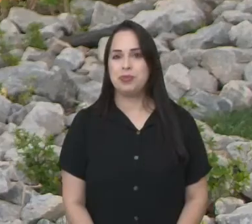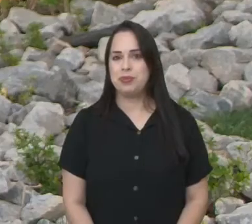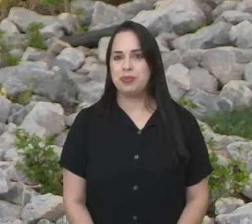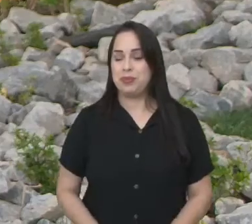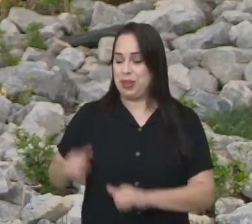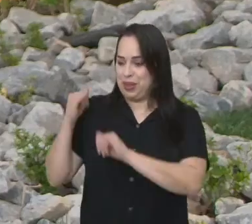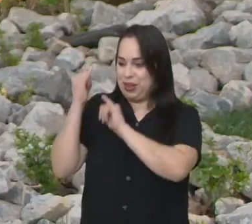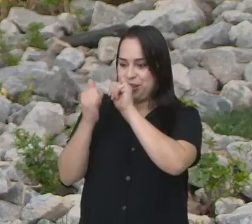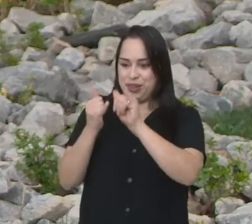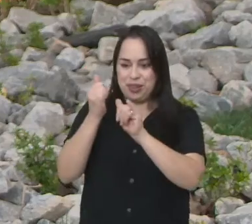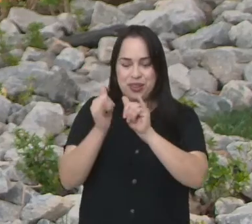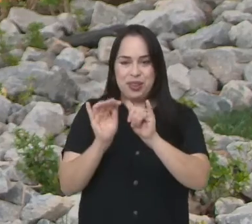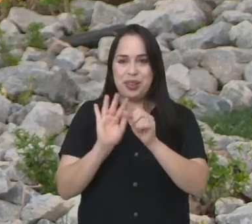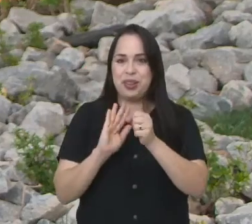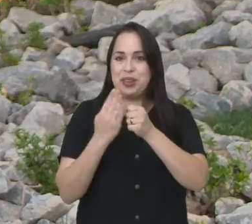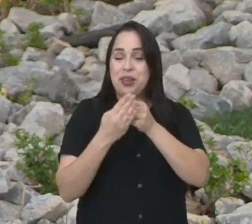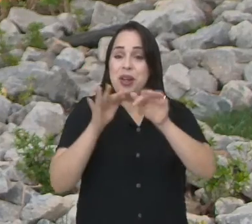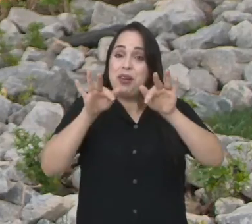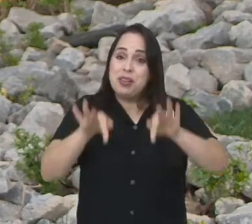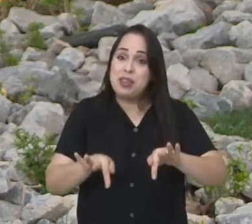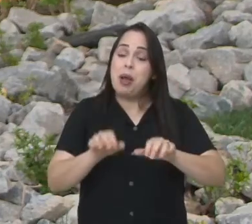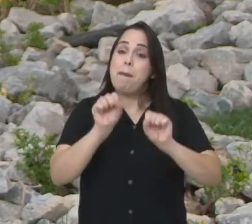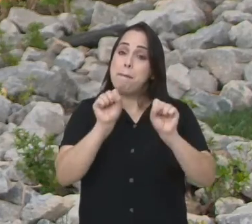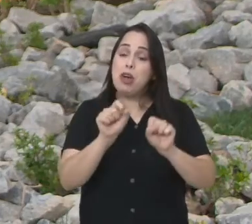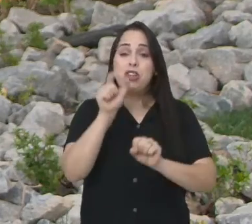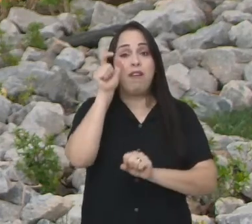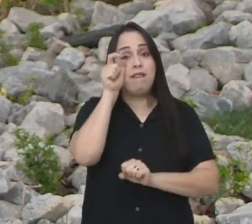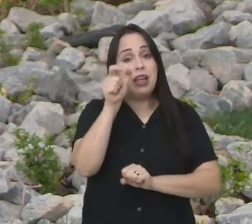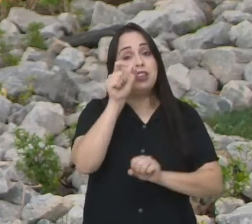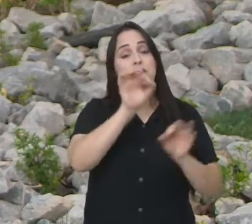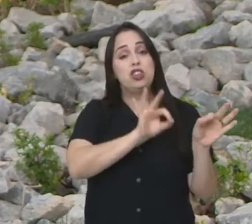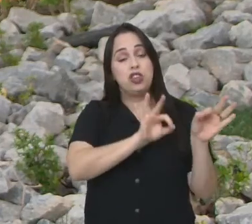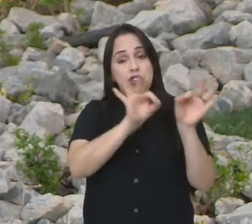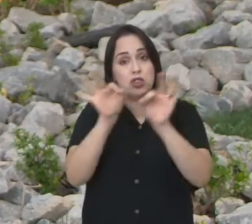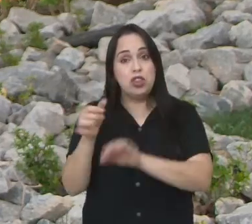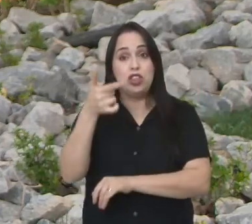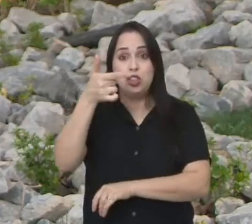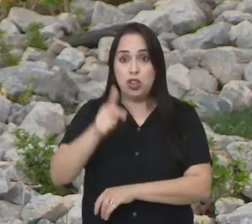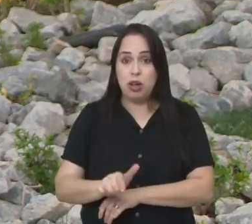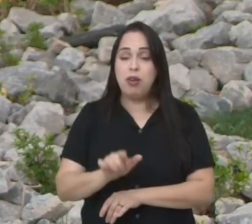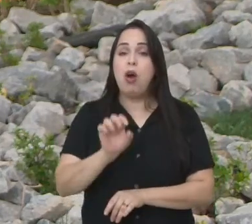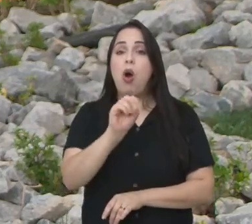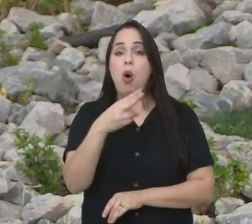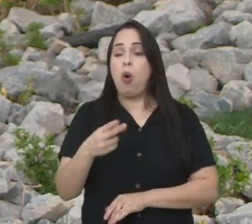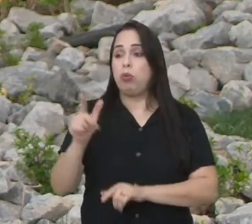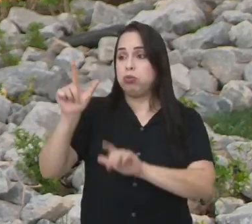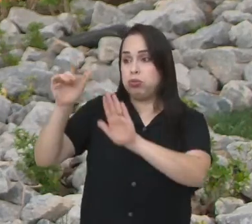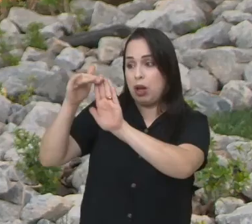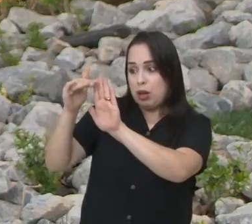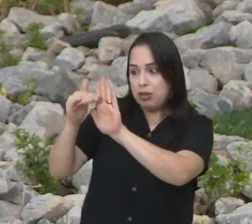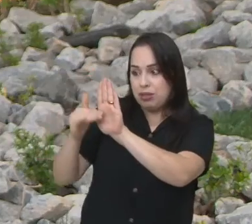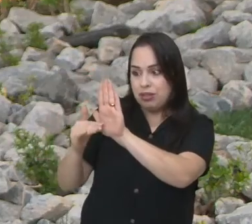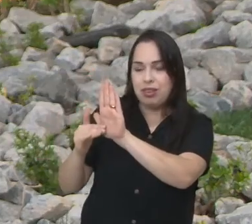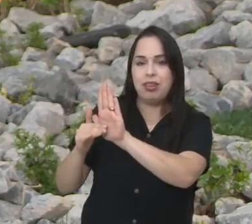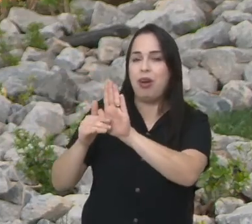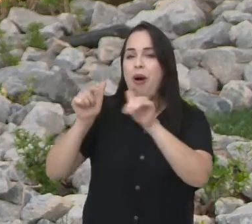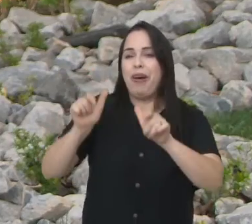O Histórias do Meu Bairro fica por aqui. Você pode rever este programa e acompanhar toda a nossa programação pelo